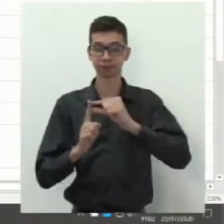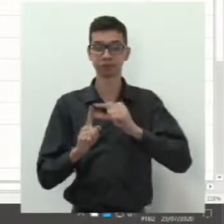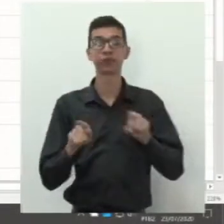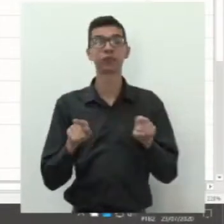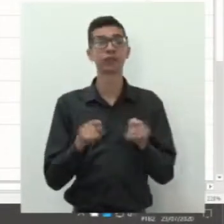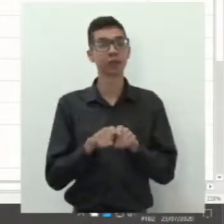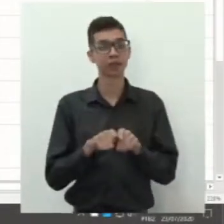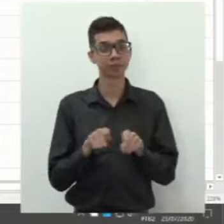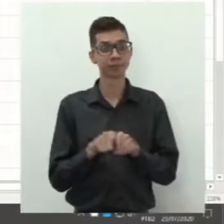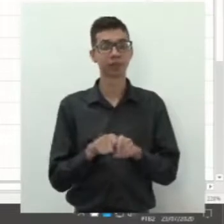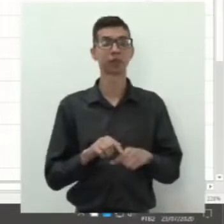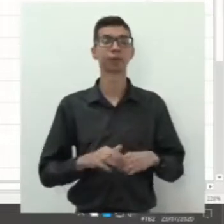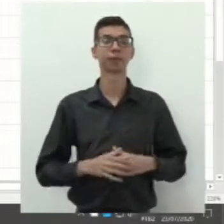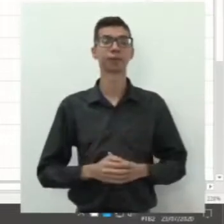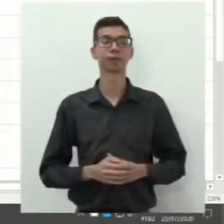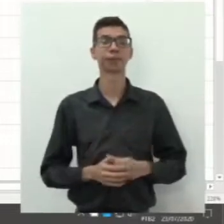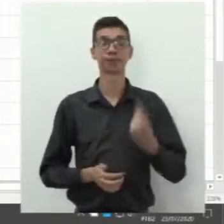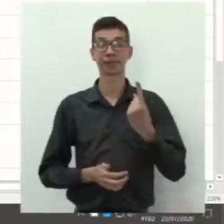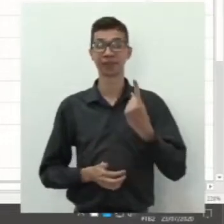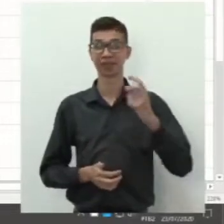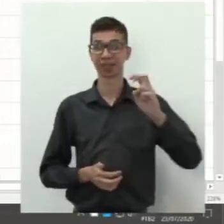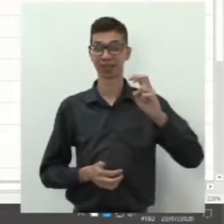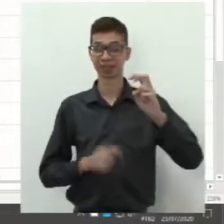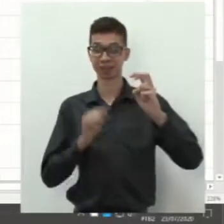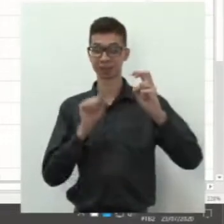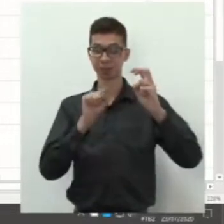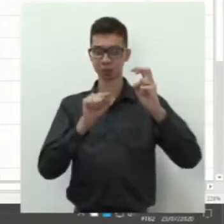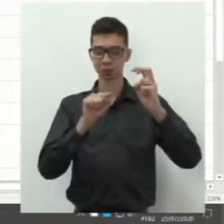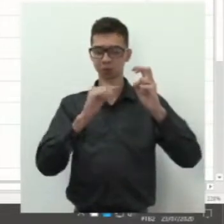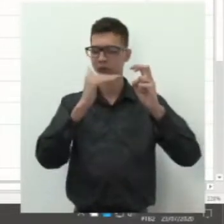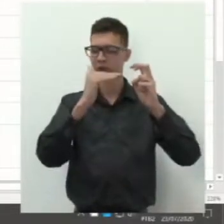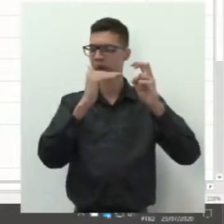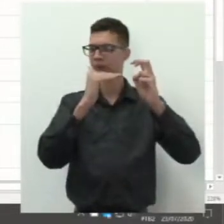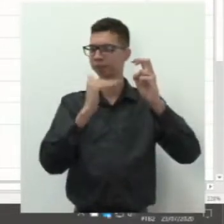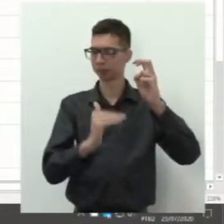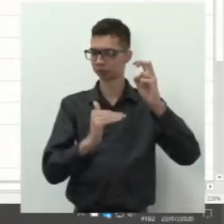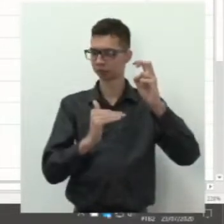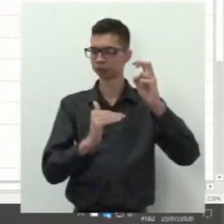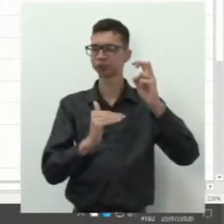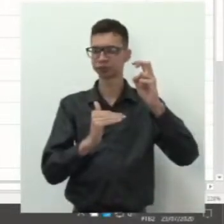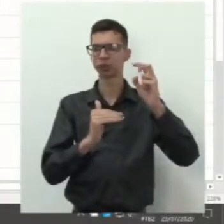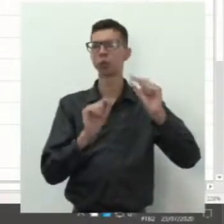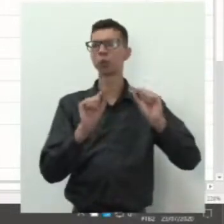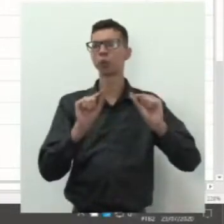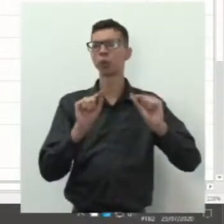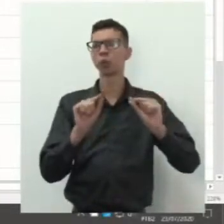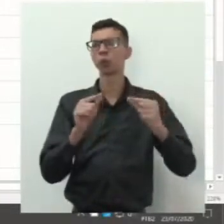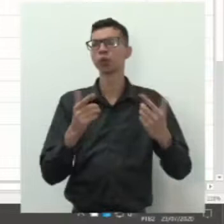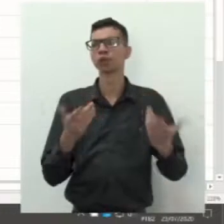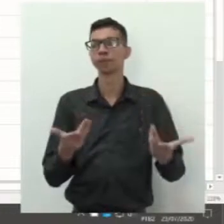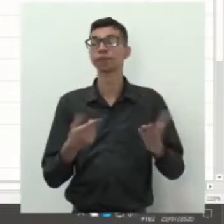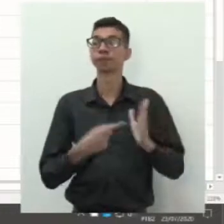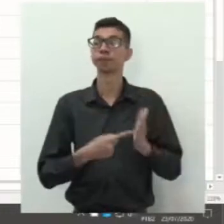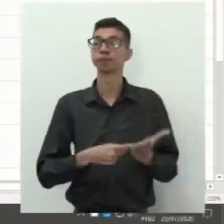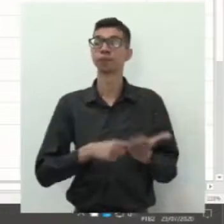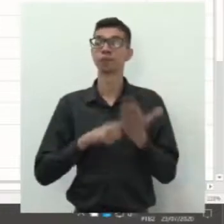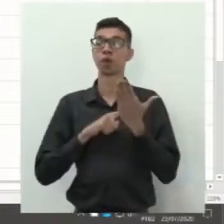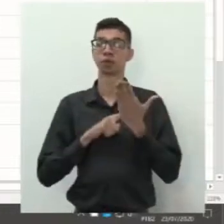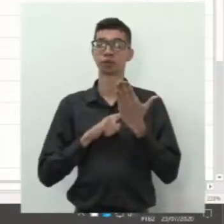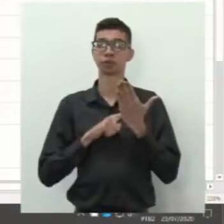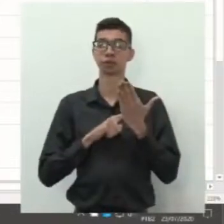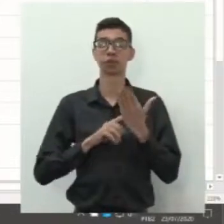menores do que 15.000. O que ele vai fazer para mim? Ele vai mostrar só os dados que estão